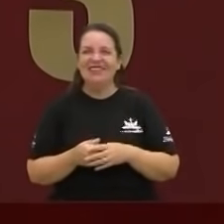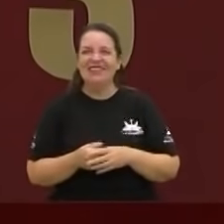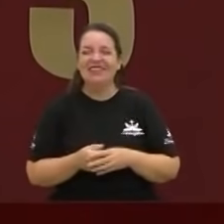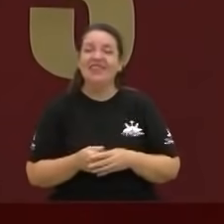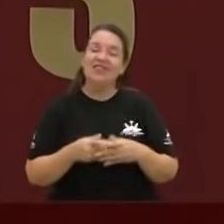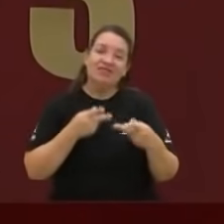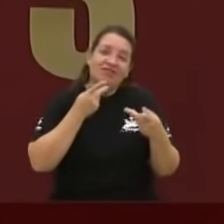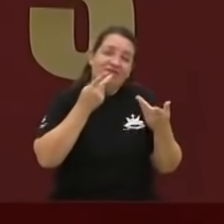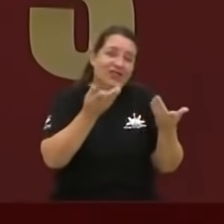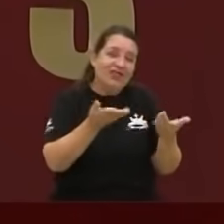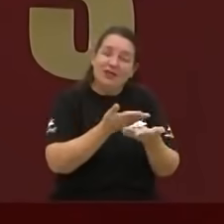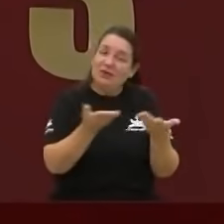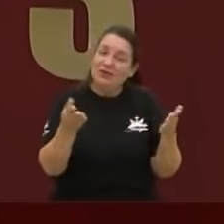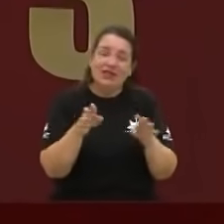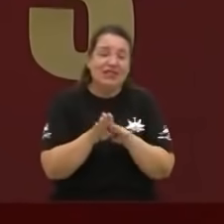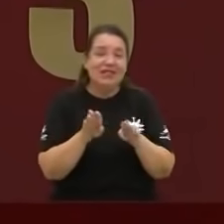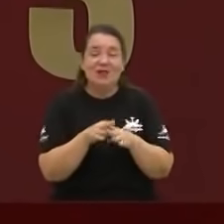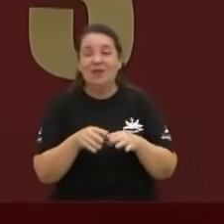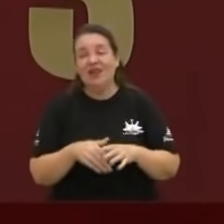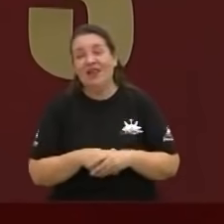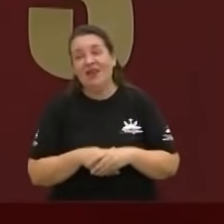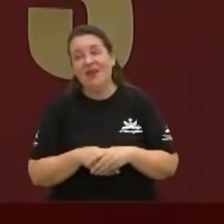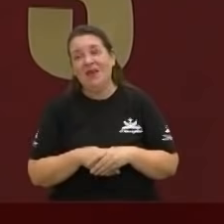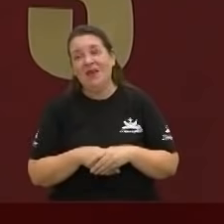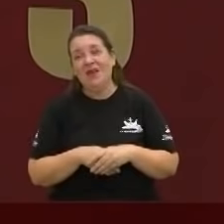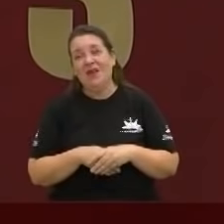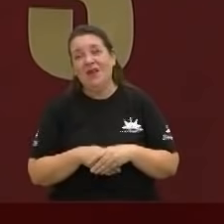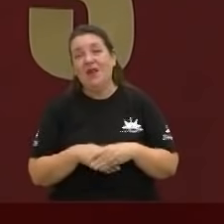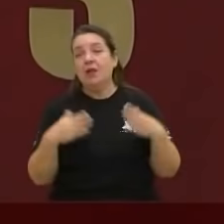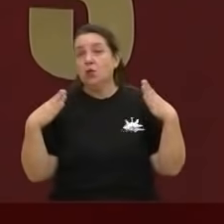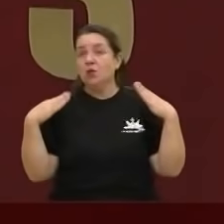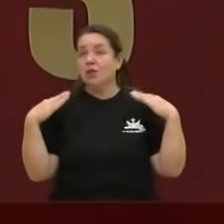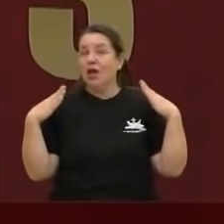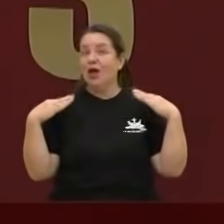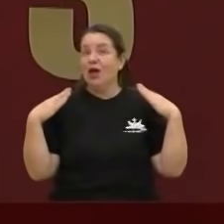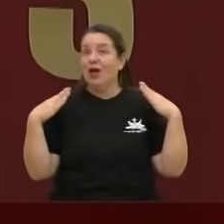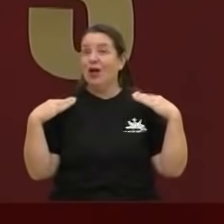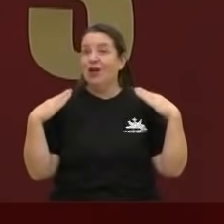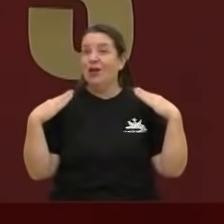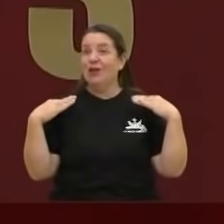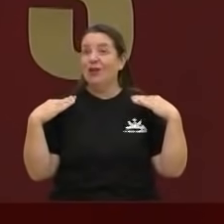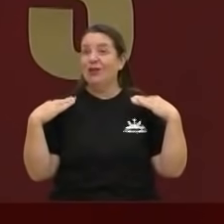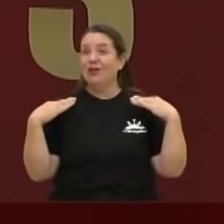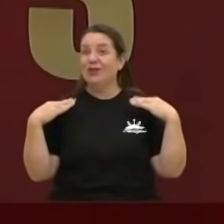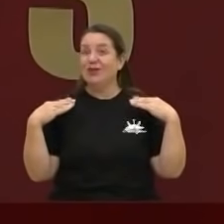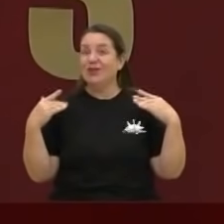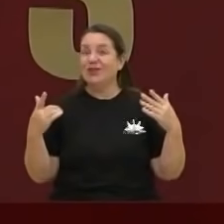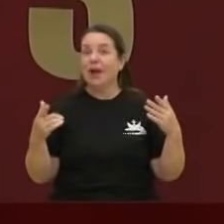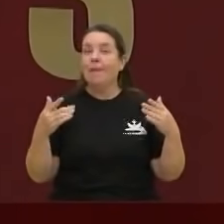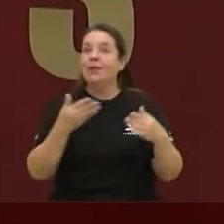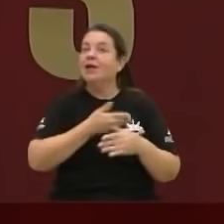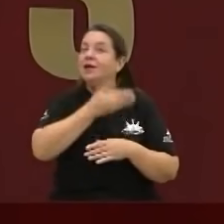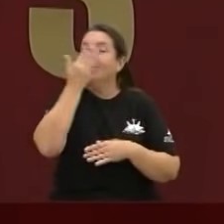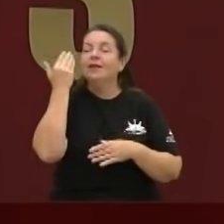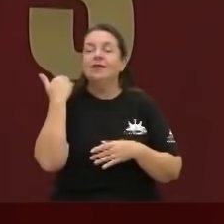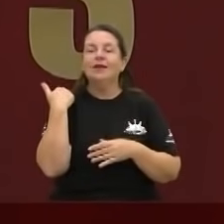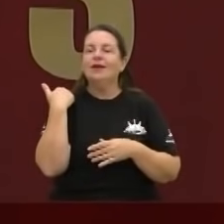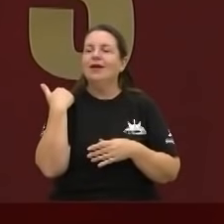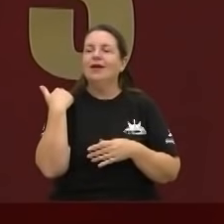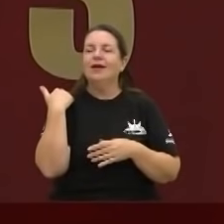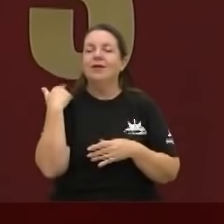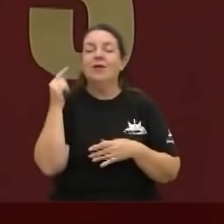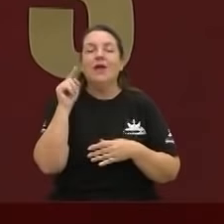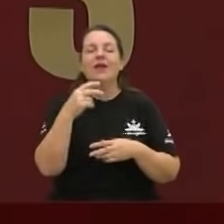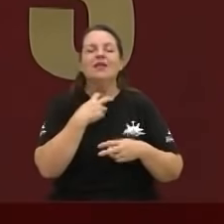Eu diria, meus irmãos, para mim são os anjos. É Nossa Senhora.